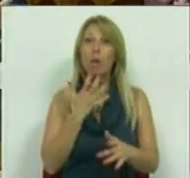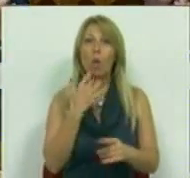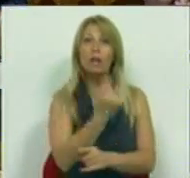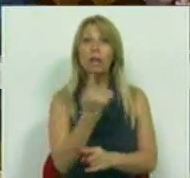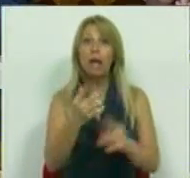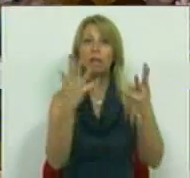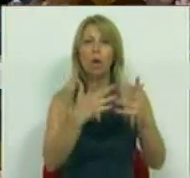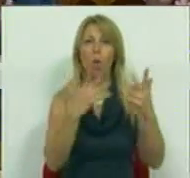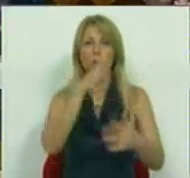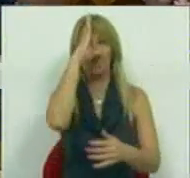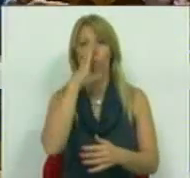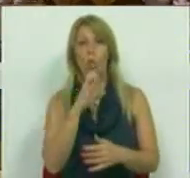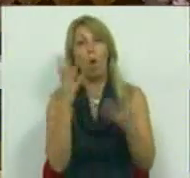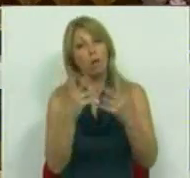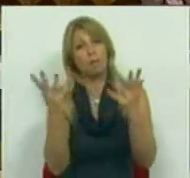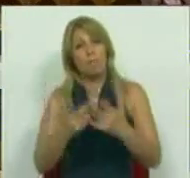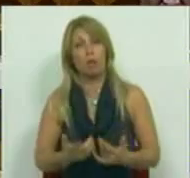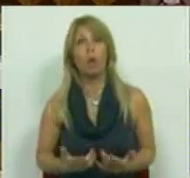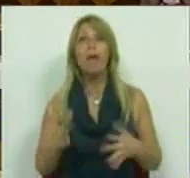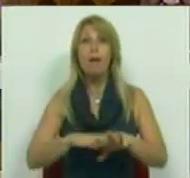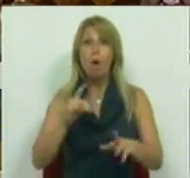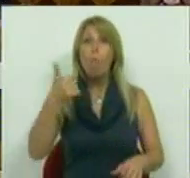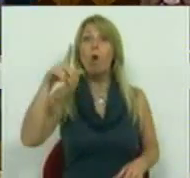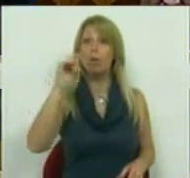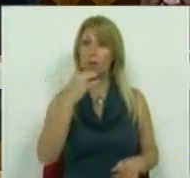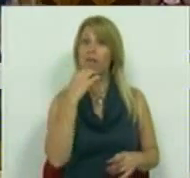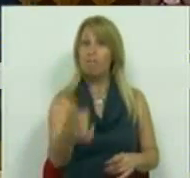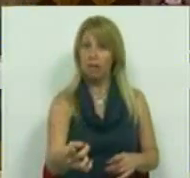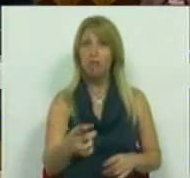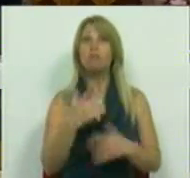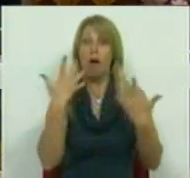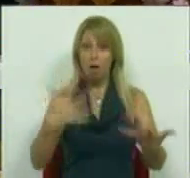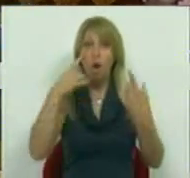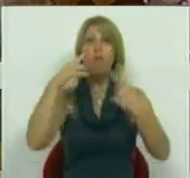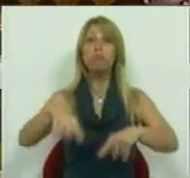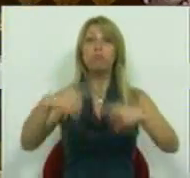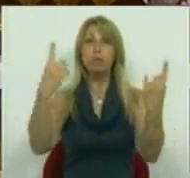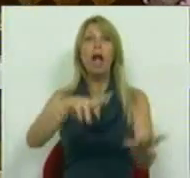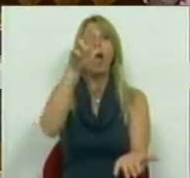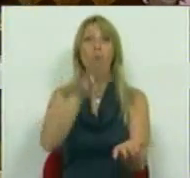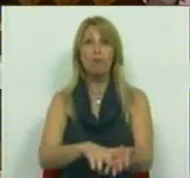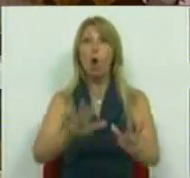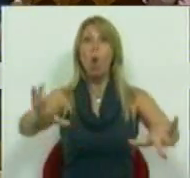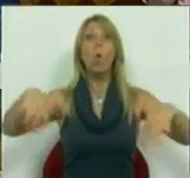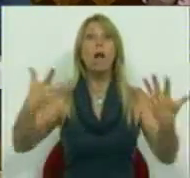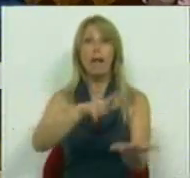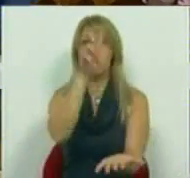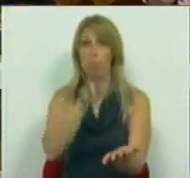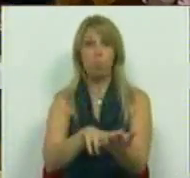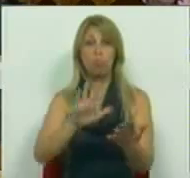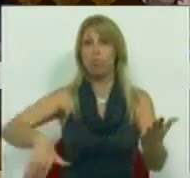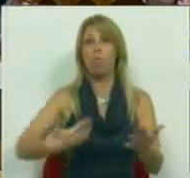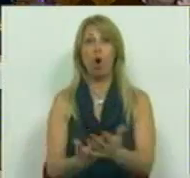isso, aliás, que o Bloco de Esquerda anuncia já que aprovará qualquer proposta de qualquer bancada a favor